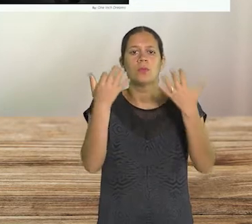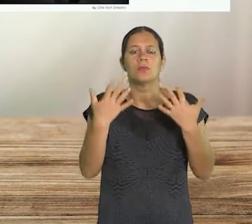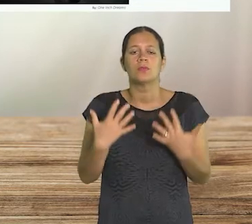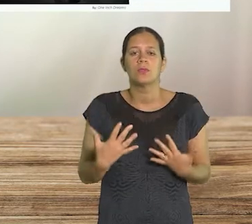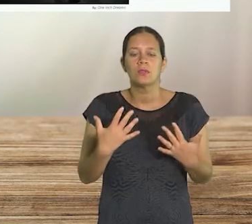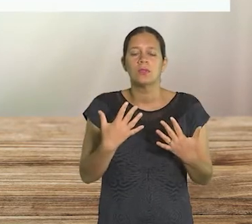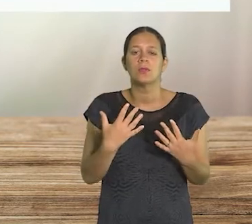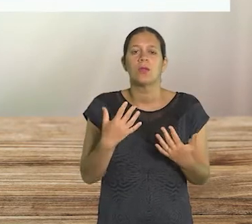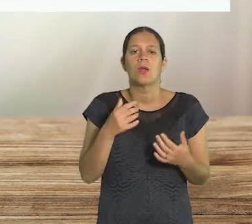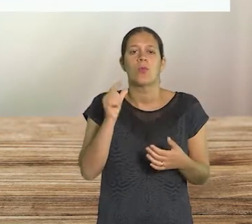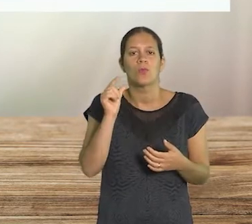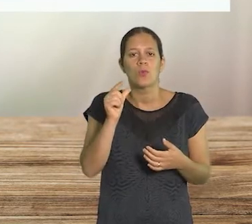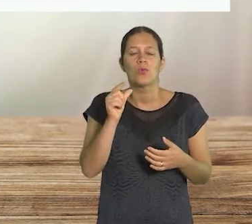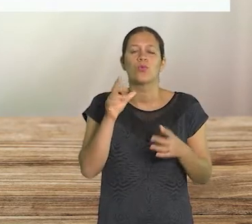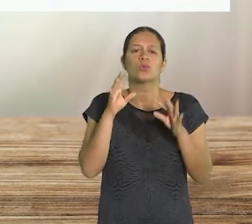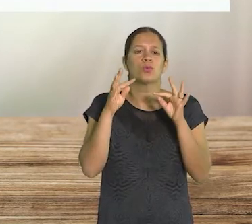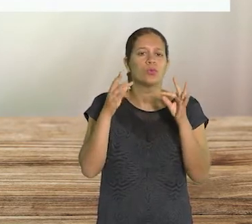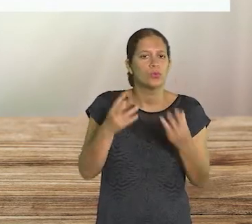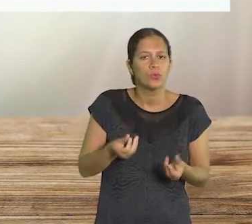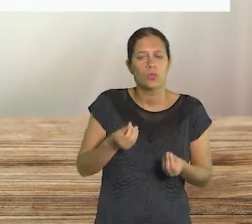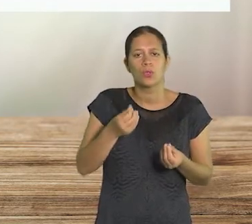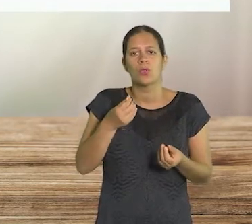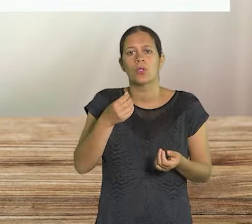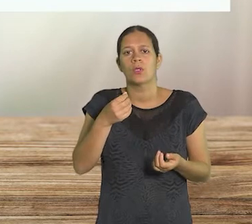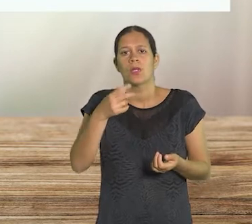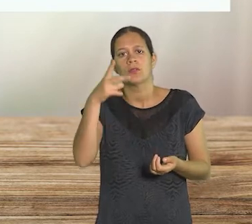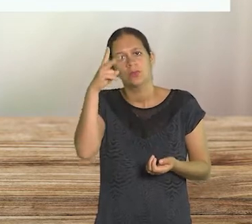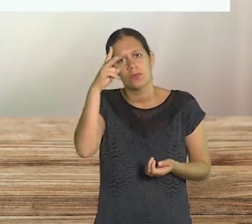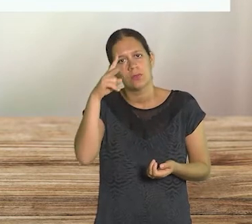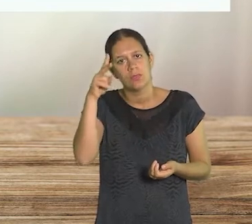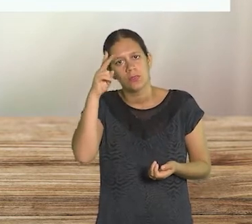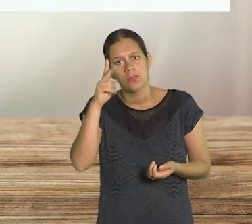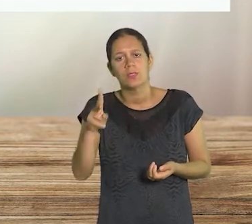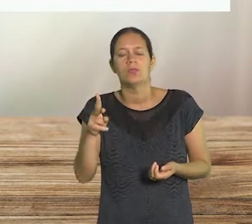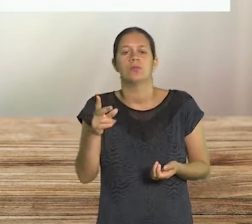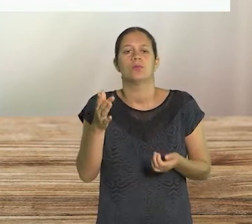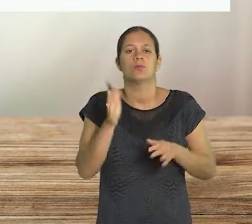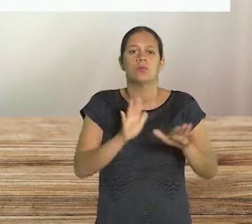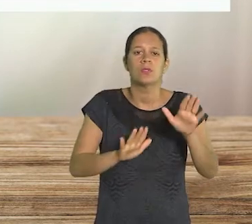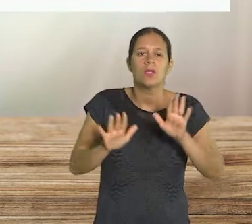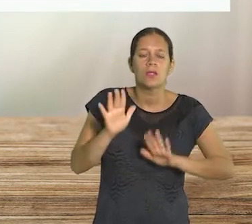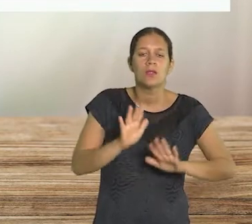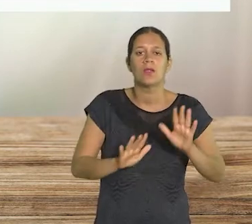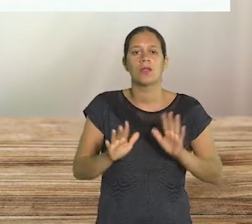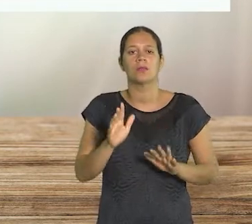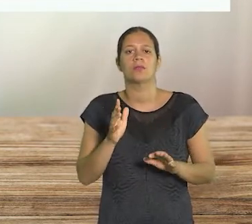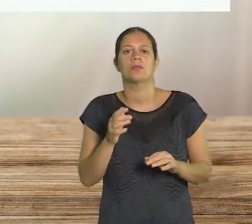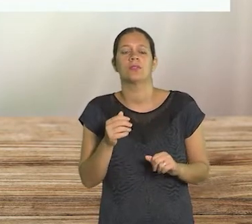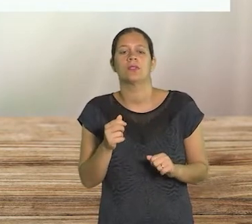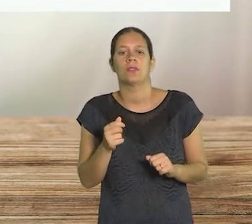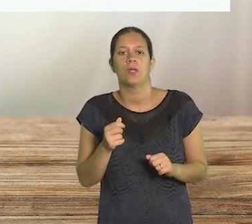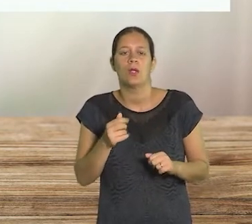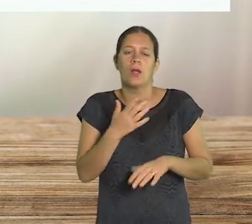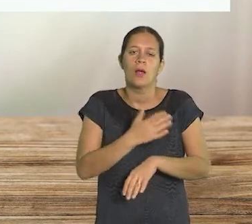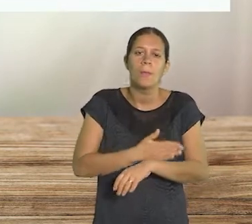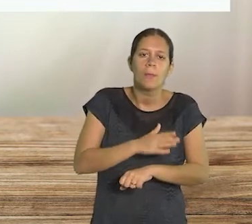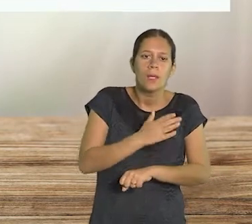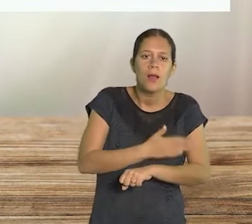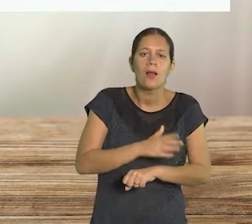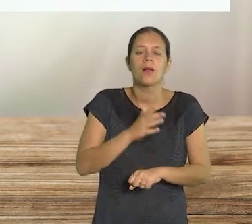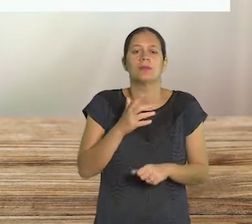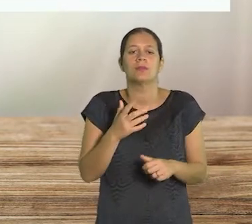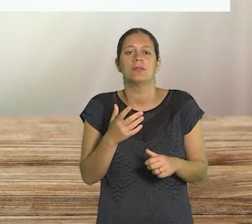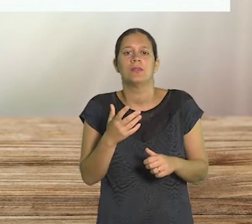ele vai explicar um pouco sobre tudo, sobre a história, sobre as normas e cuidados, materiais para a prática